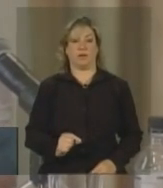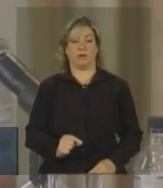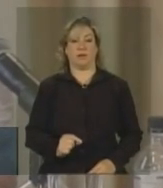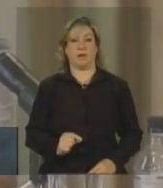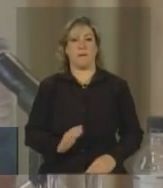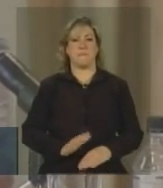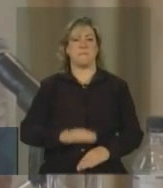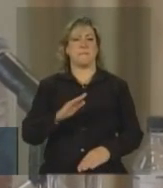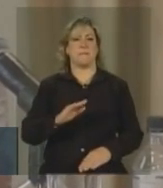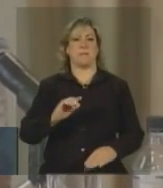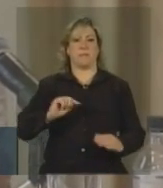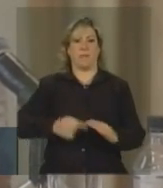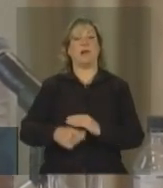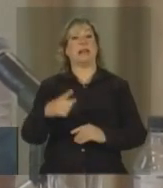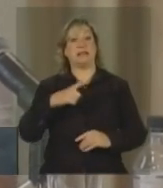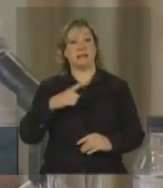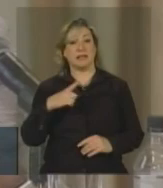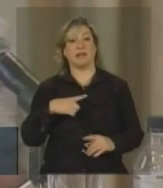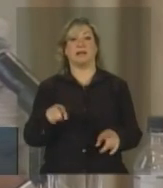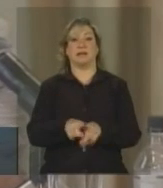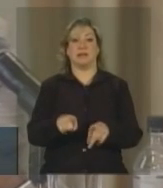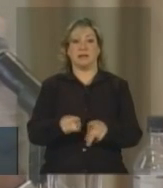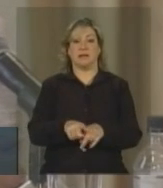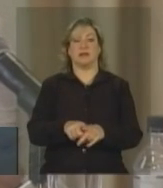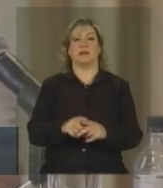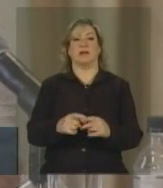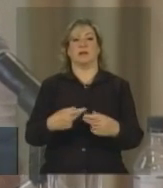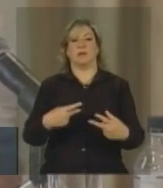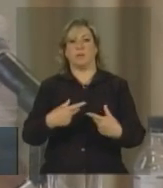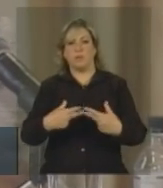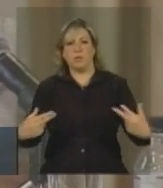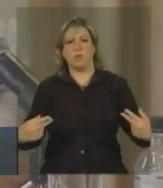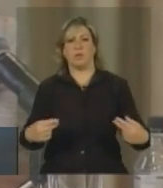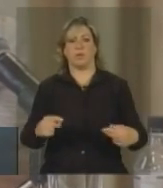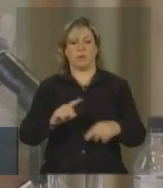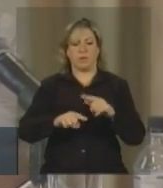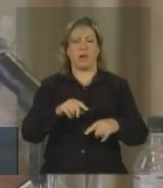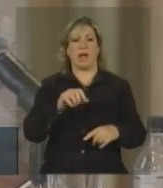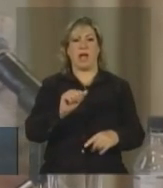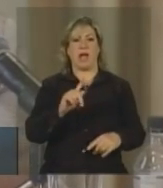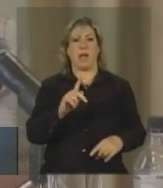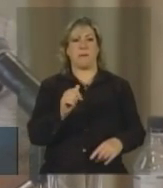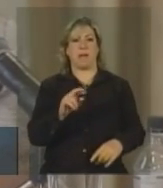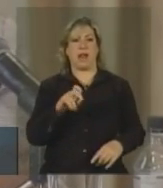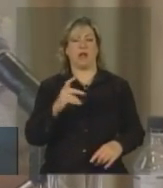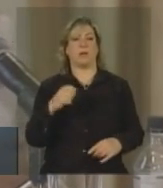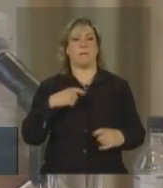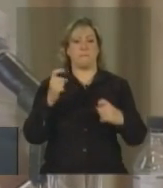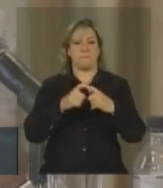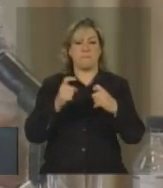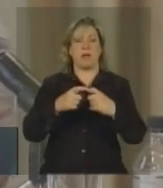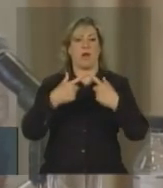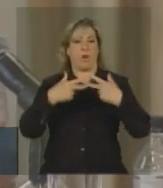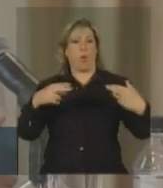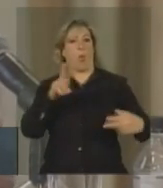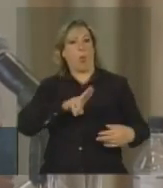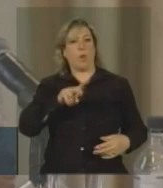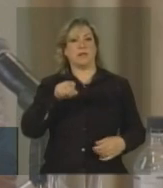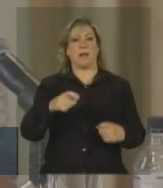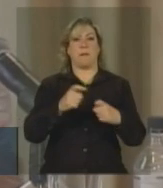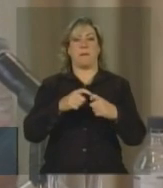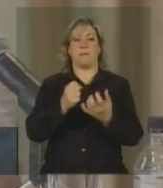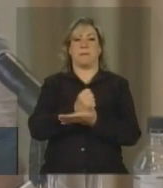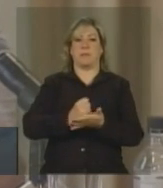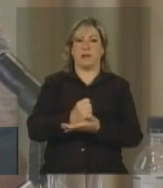mais difundido. Tem médico também, né, todos os aparelhos que usam a medicina nuclear. Mas esse tem um